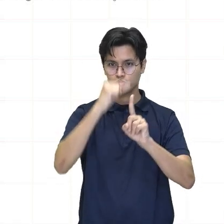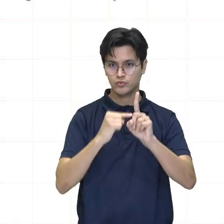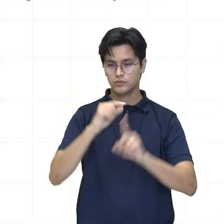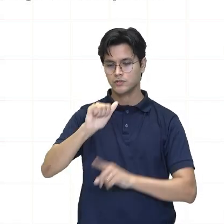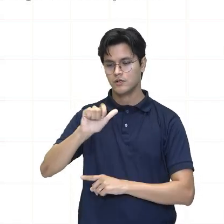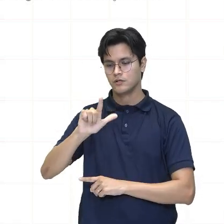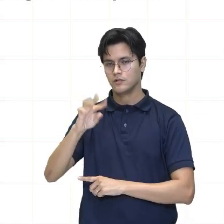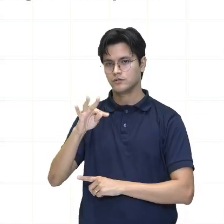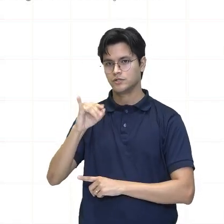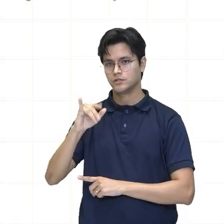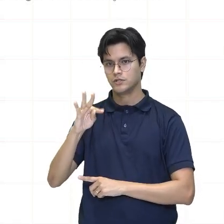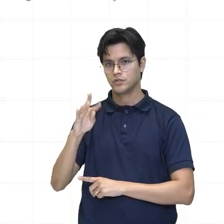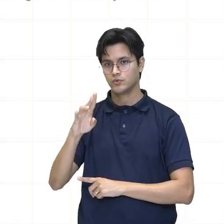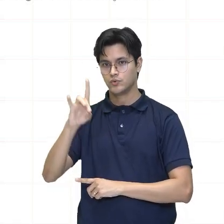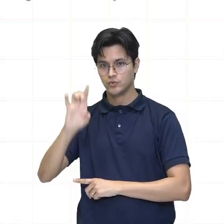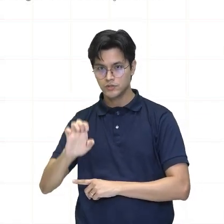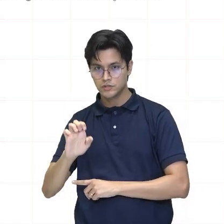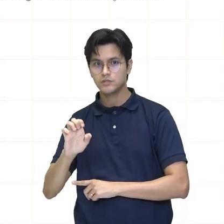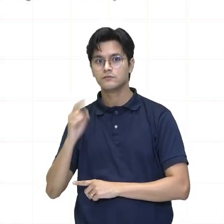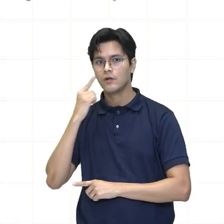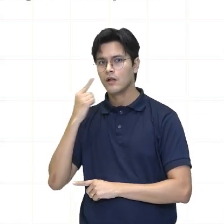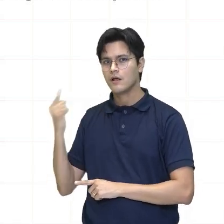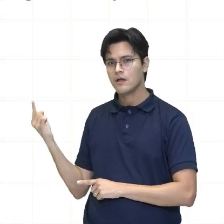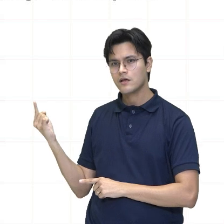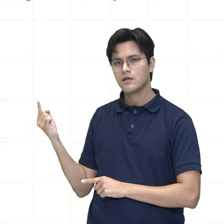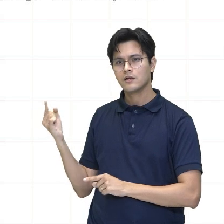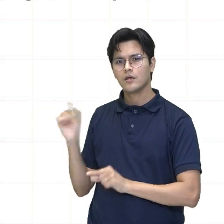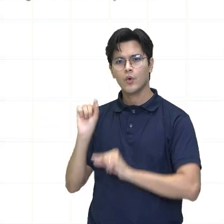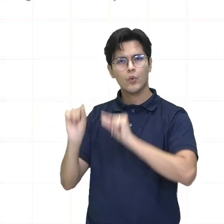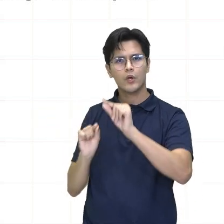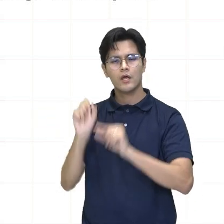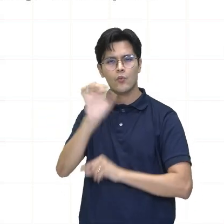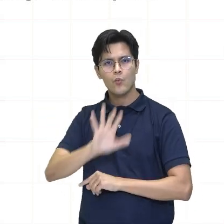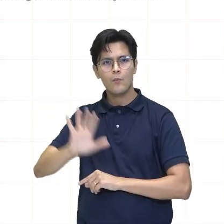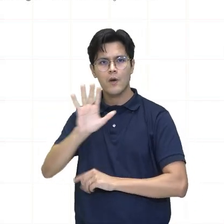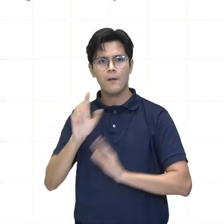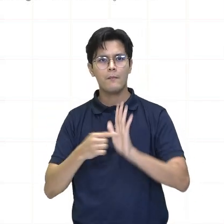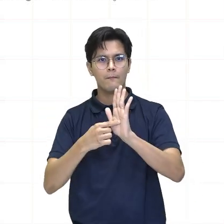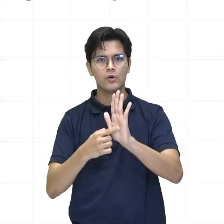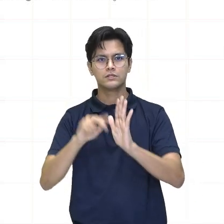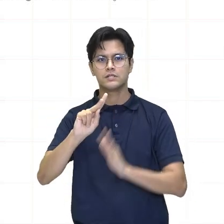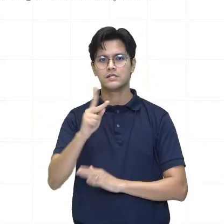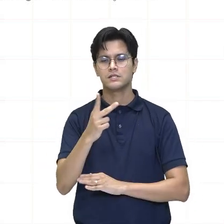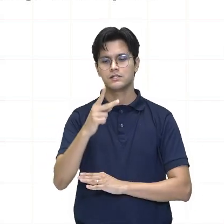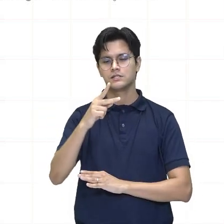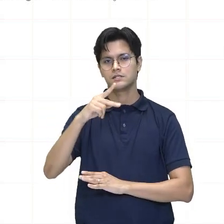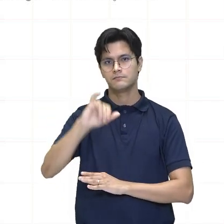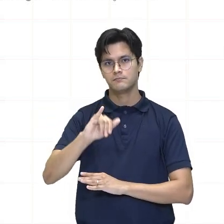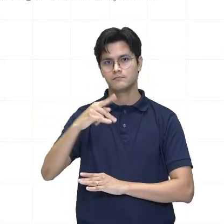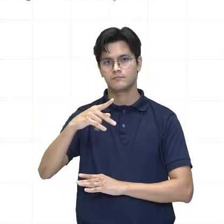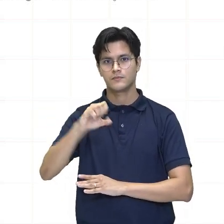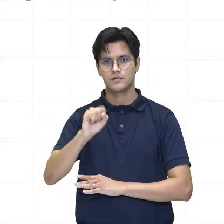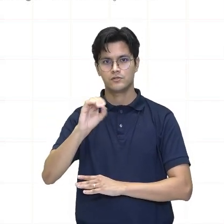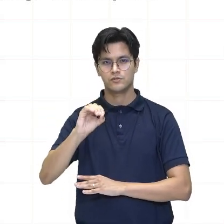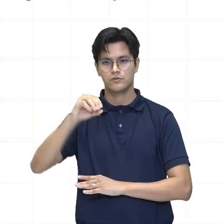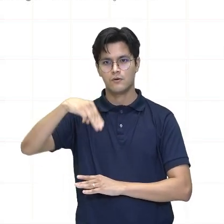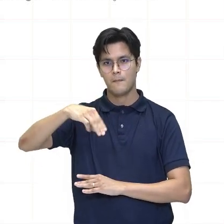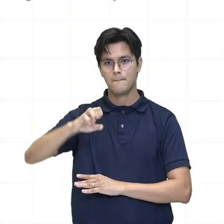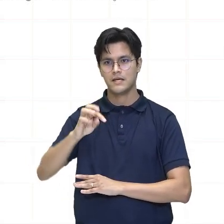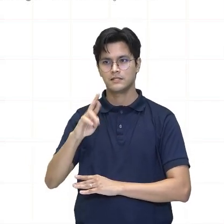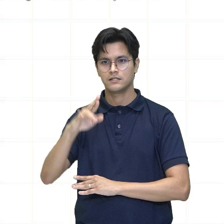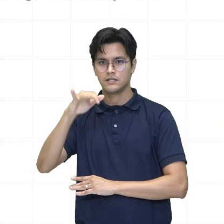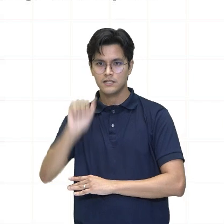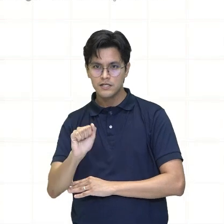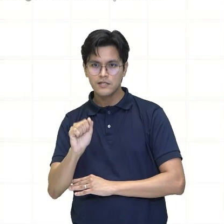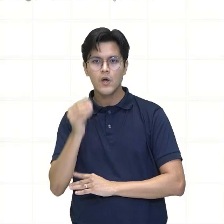que é a hipissometria, tá bom? Então, a gente tem aí no mapa essa hipissometria para a gente